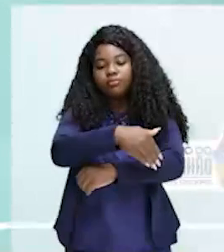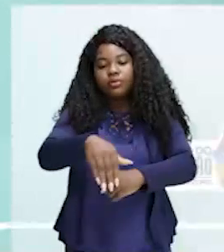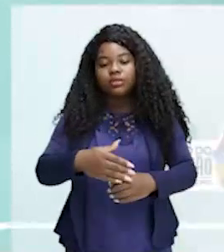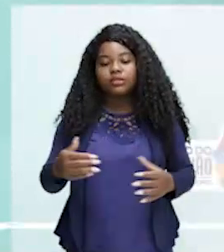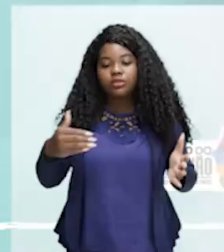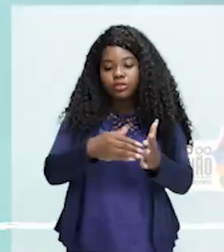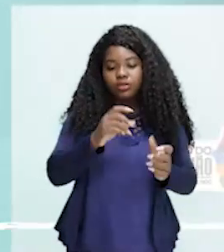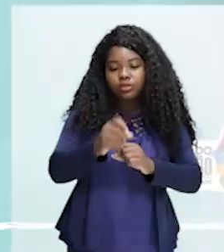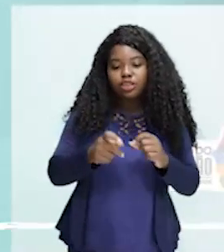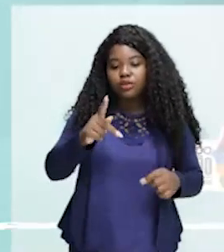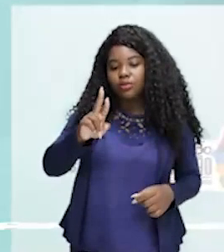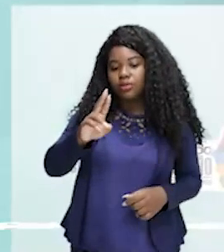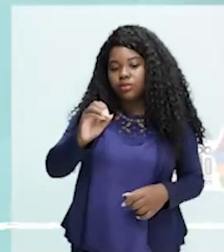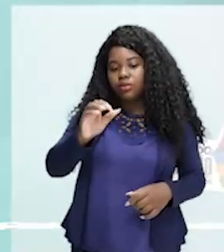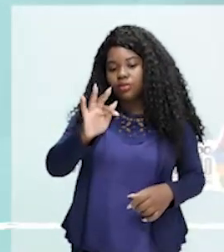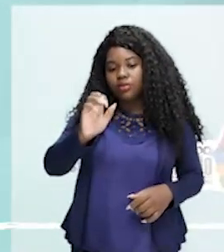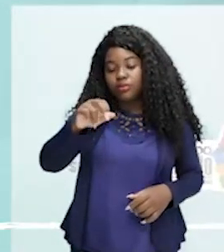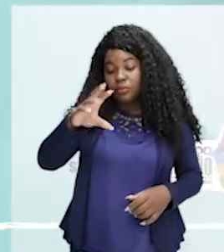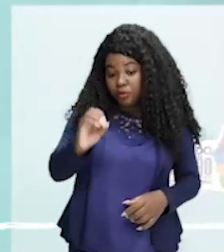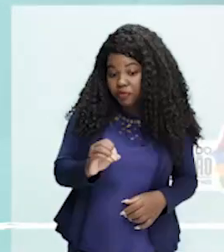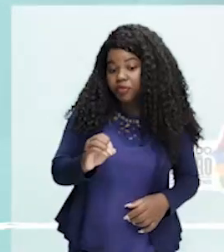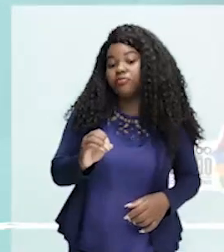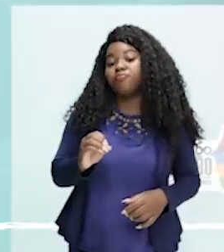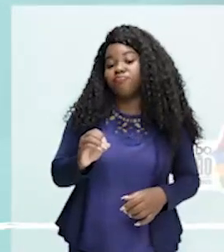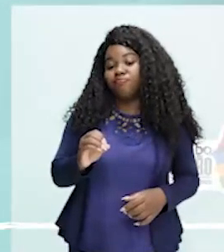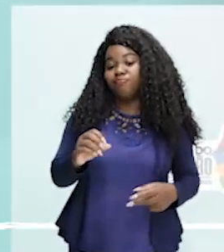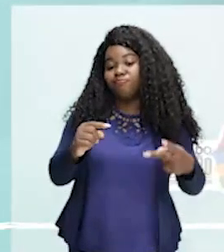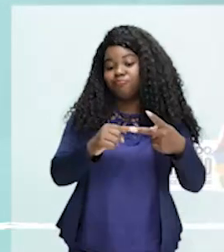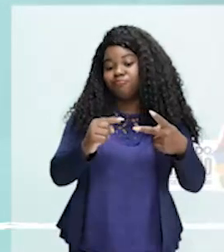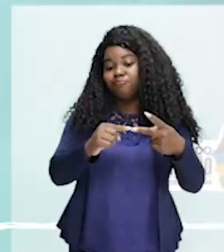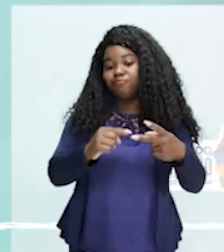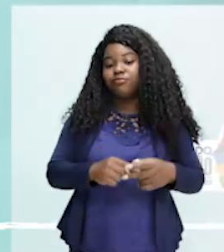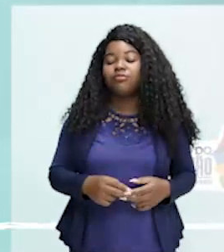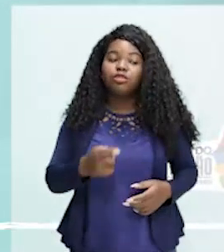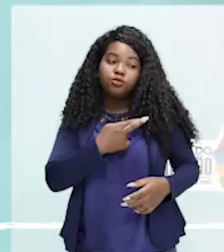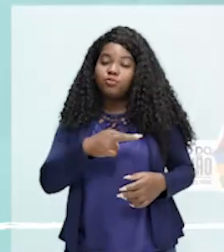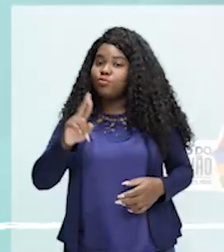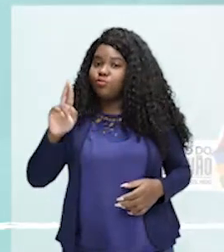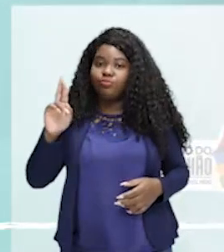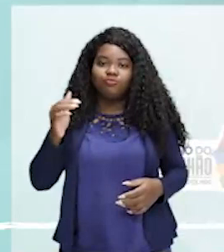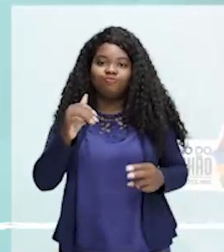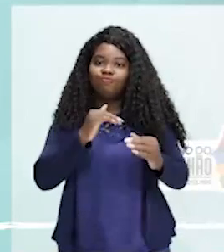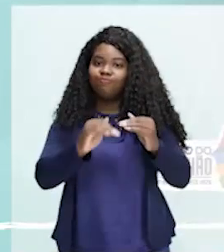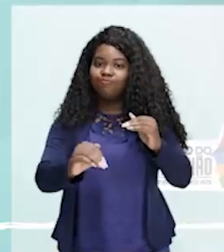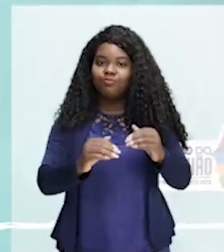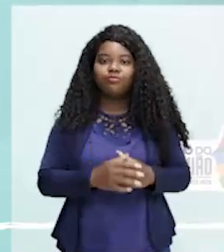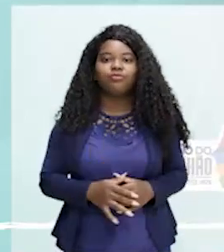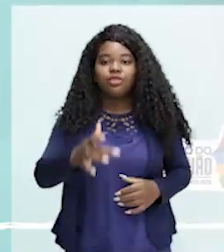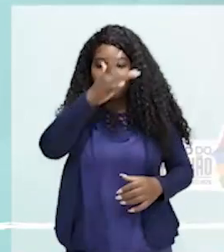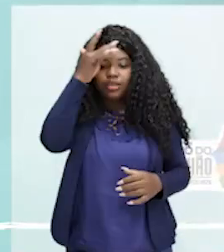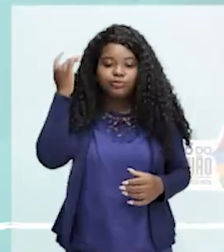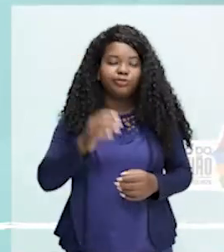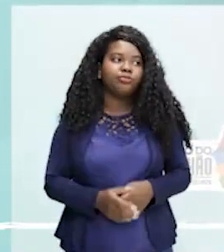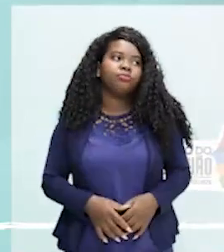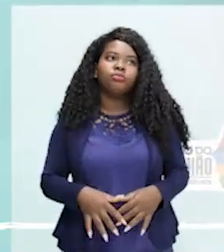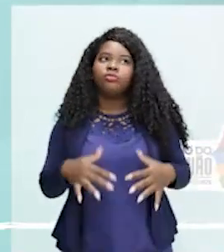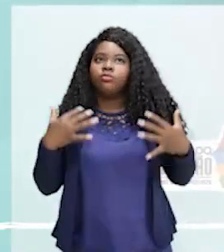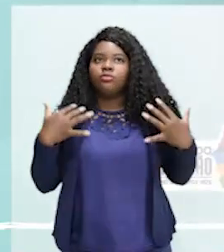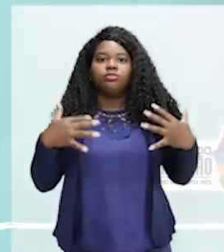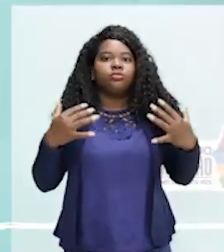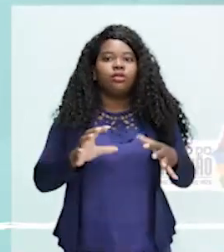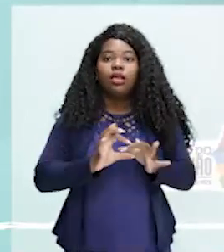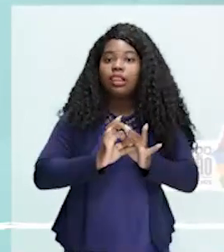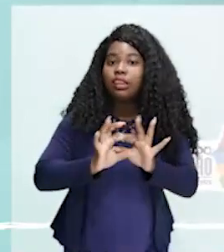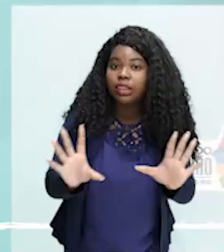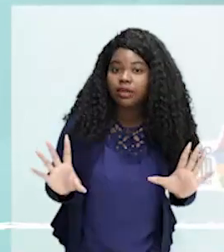teatro profano. Como o nome diz, ele é profano, ele não é religioso. E todo mundo, não vou nem falar, todo mundo